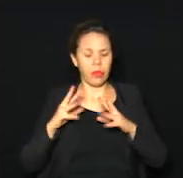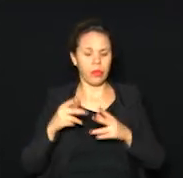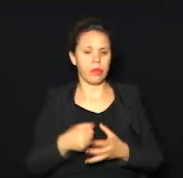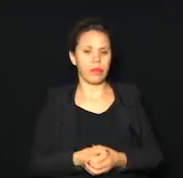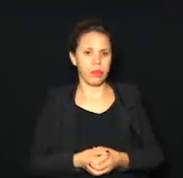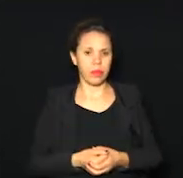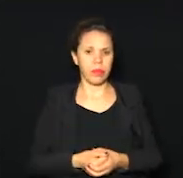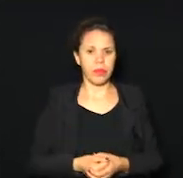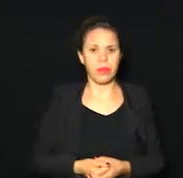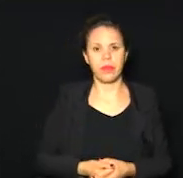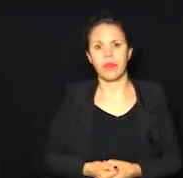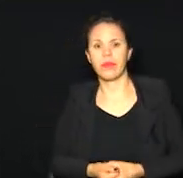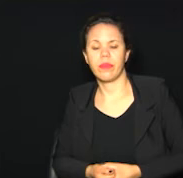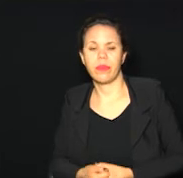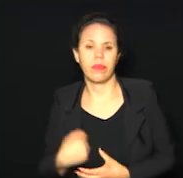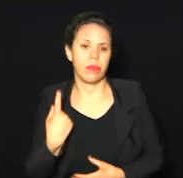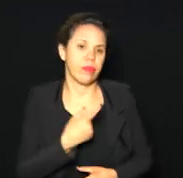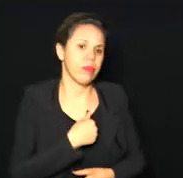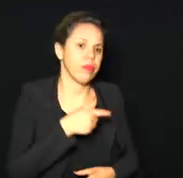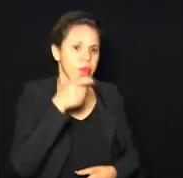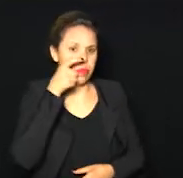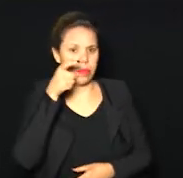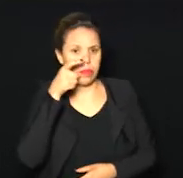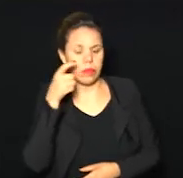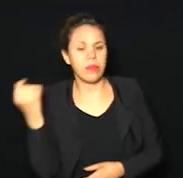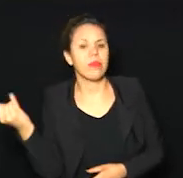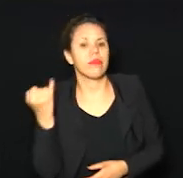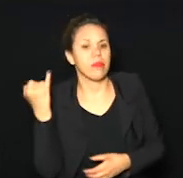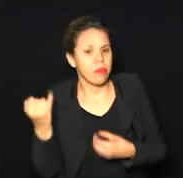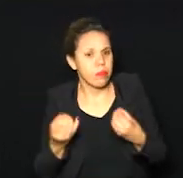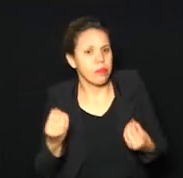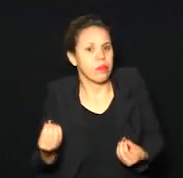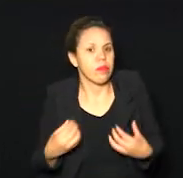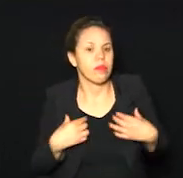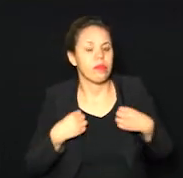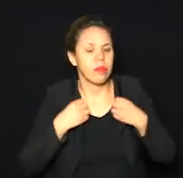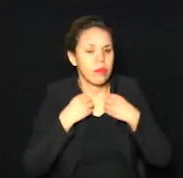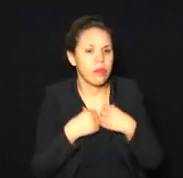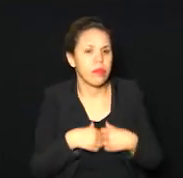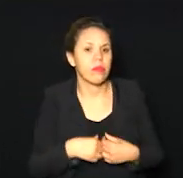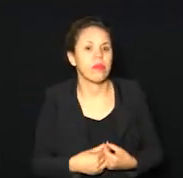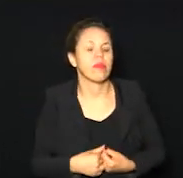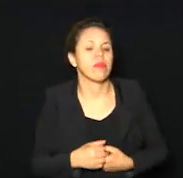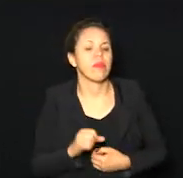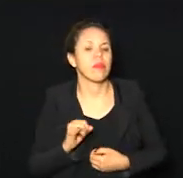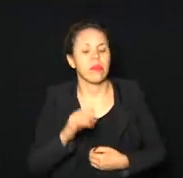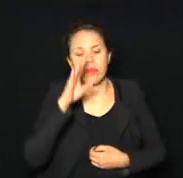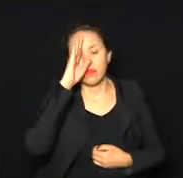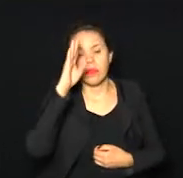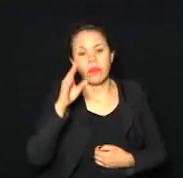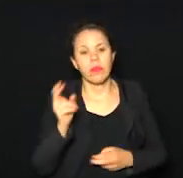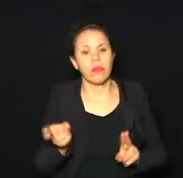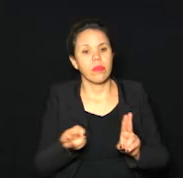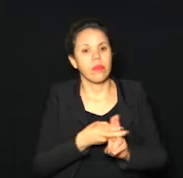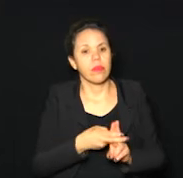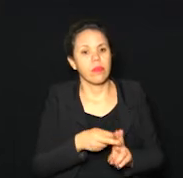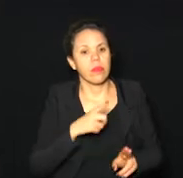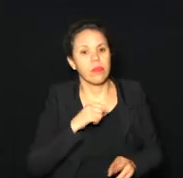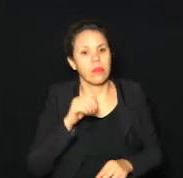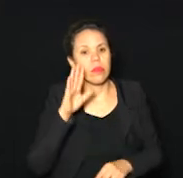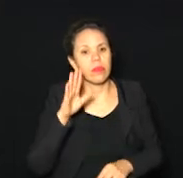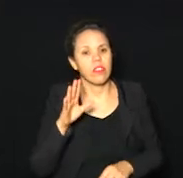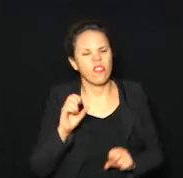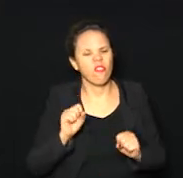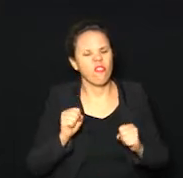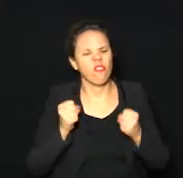todos. A gente tem visto como é importante, como seria importante, principalmente se o SUS estivesse mais